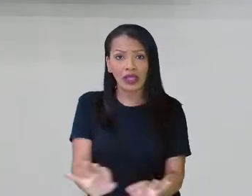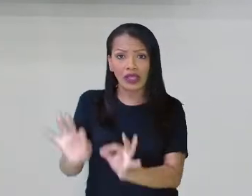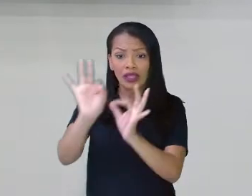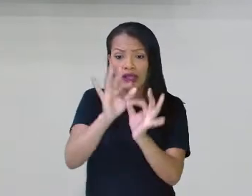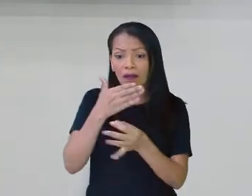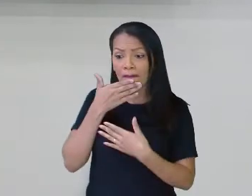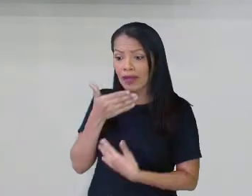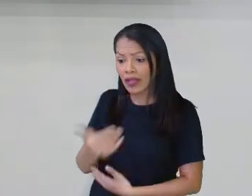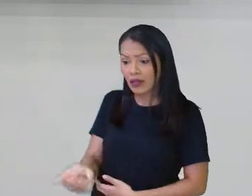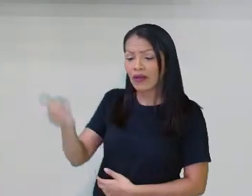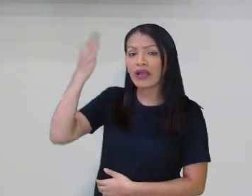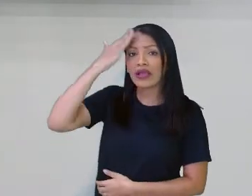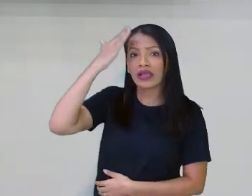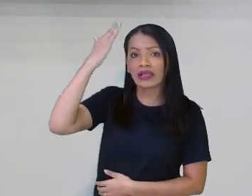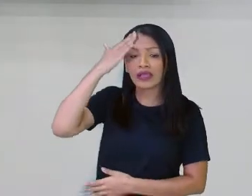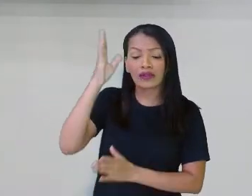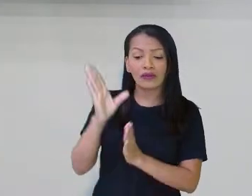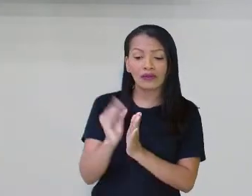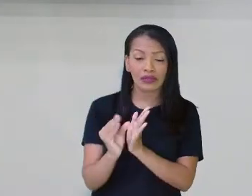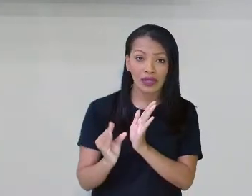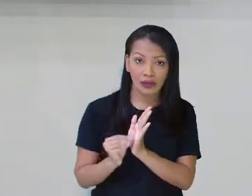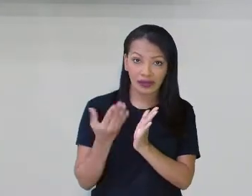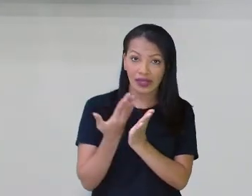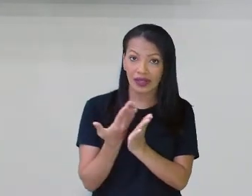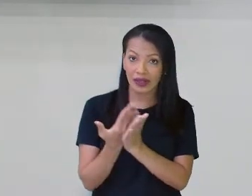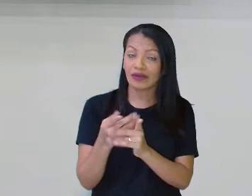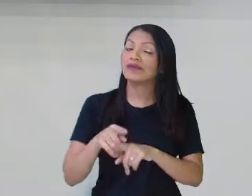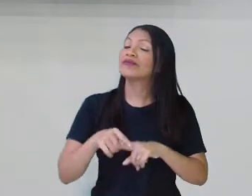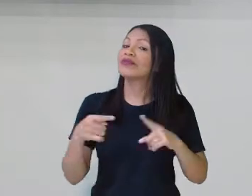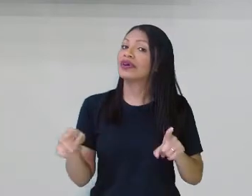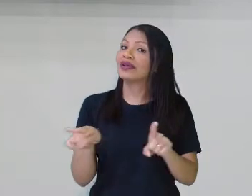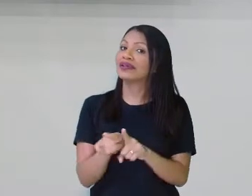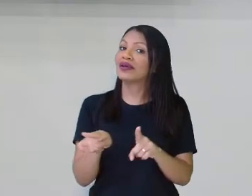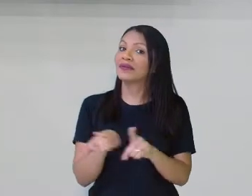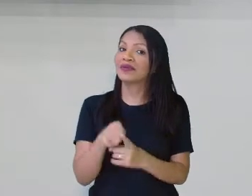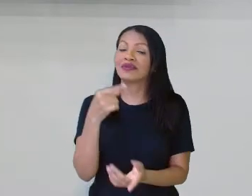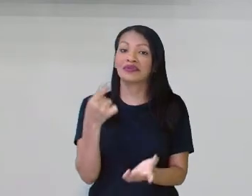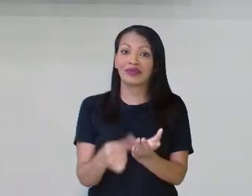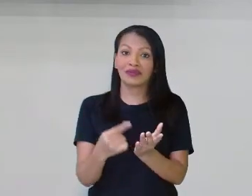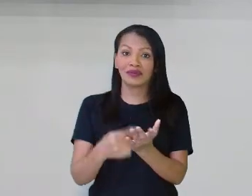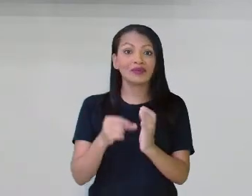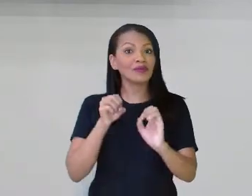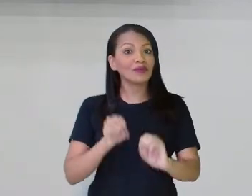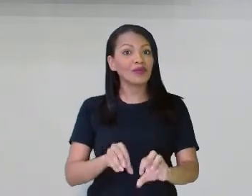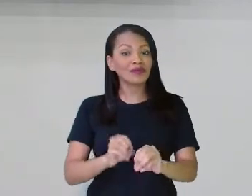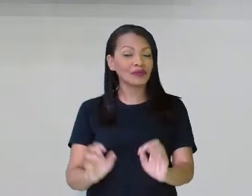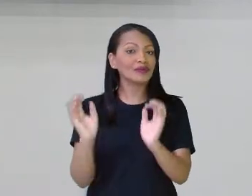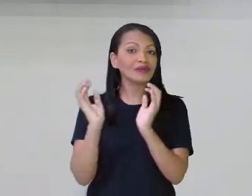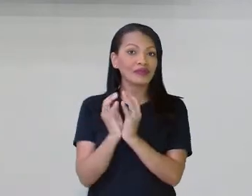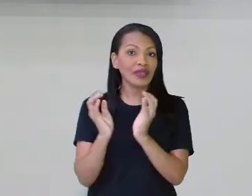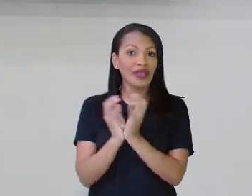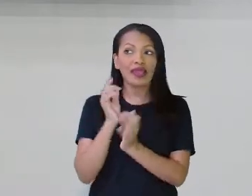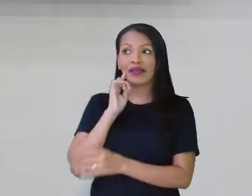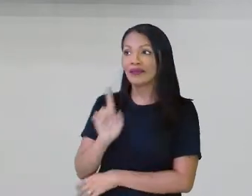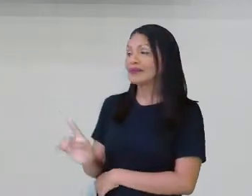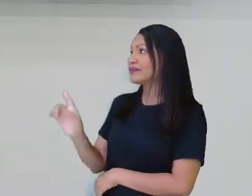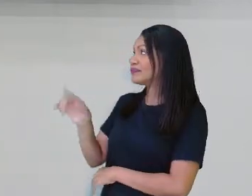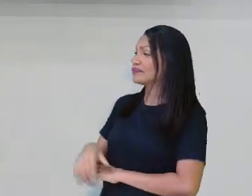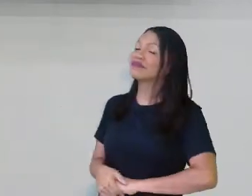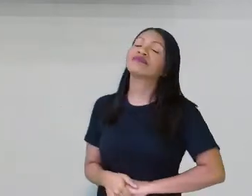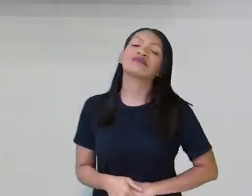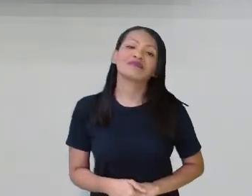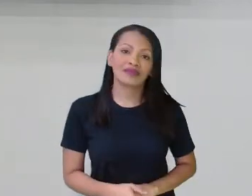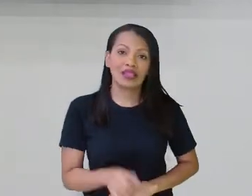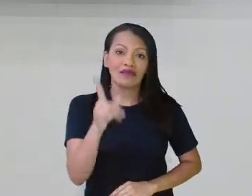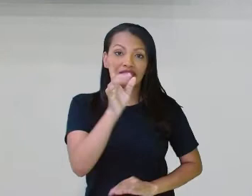e compreender o conteúdo da aula. Nós também estamos, no aplicativo do Educa Recife e esse aí, você,